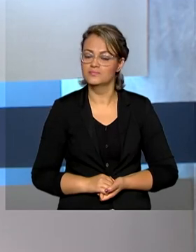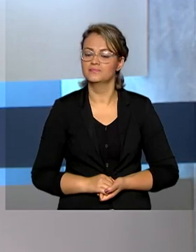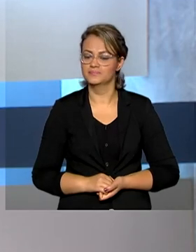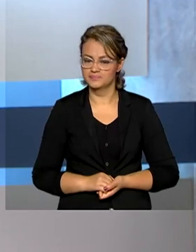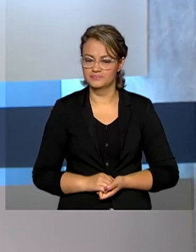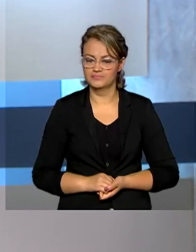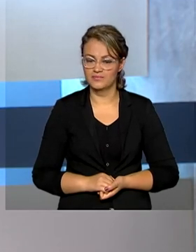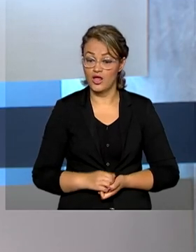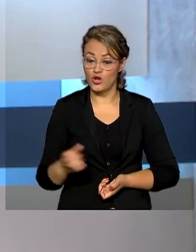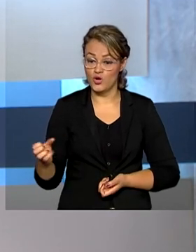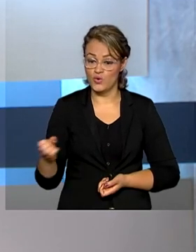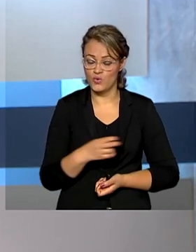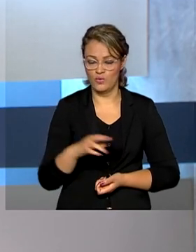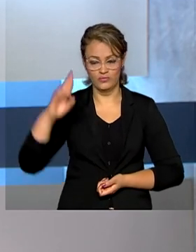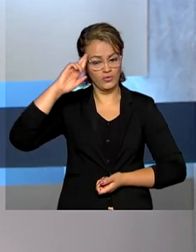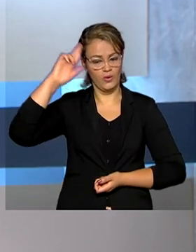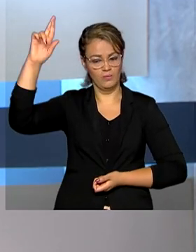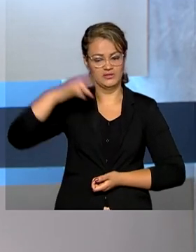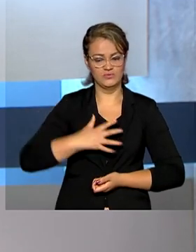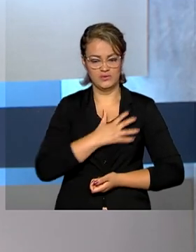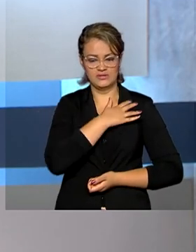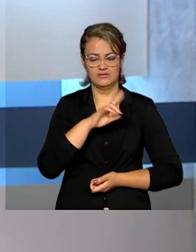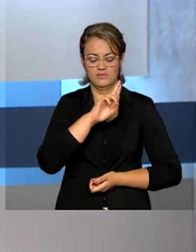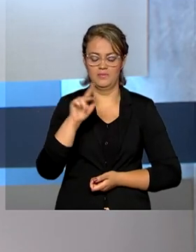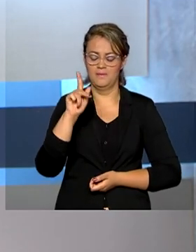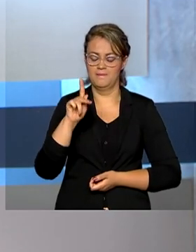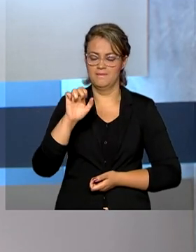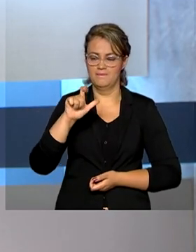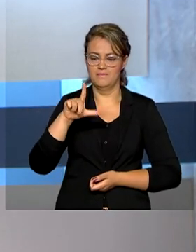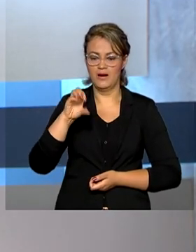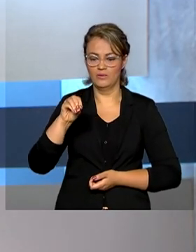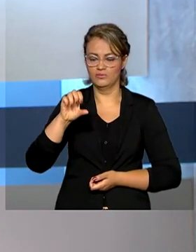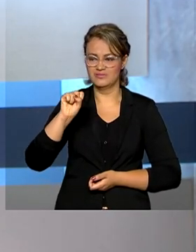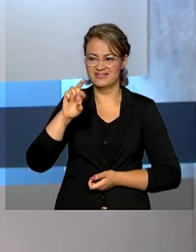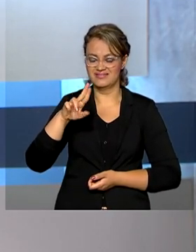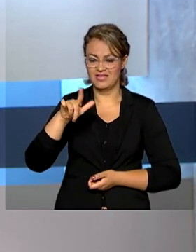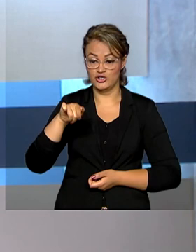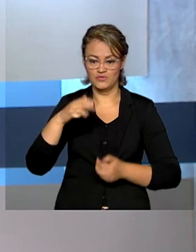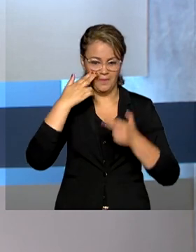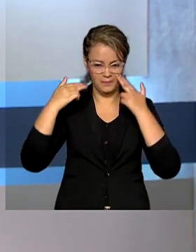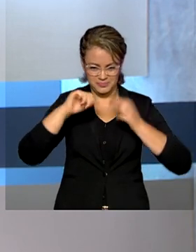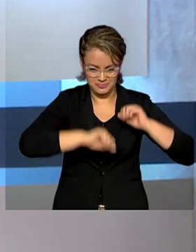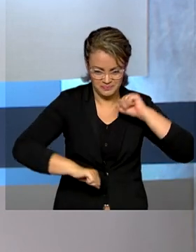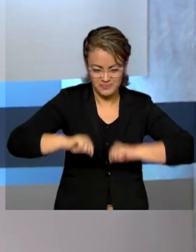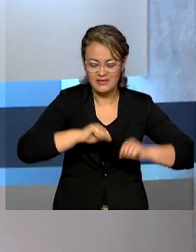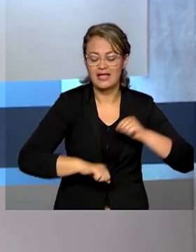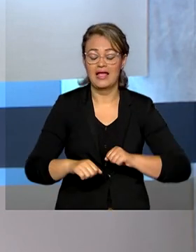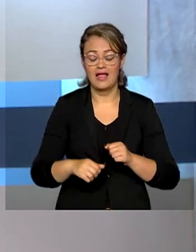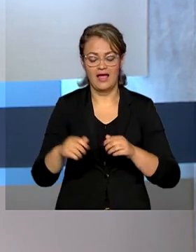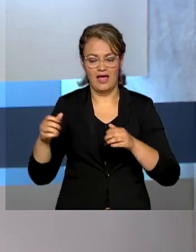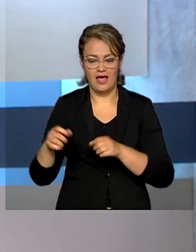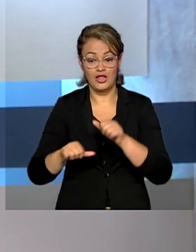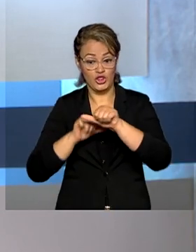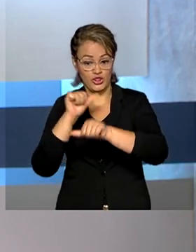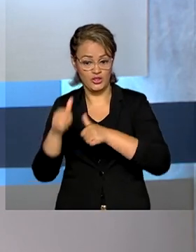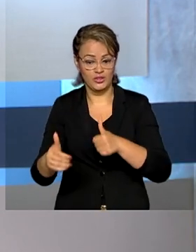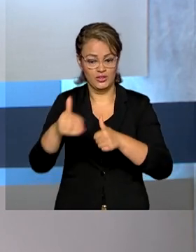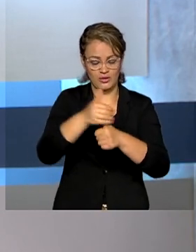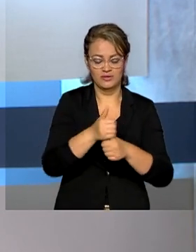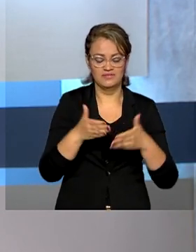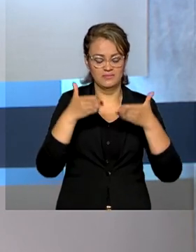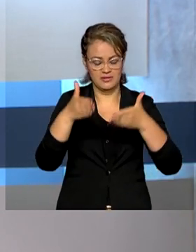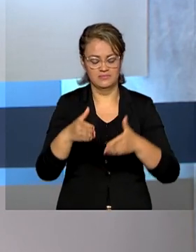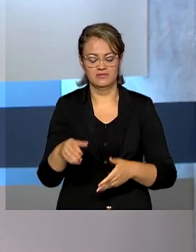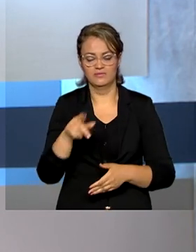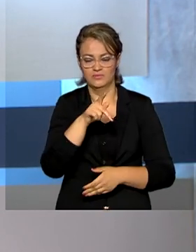E o novo comandante do Exército é Paulo Sérgio Nogueira. A transmissão de cargo teve a participação do presidente Jair Bolsonaro e do ministro